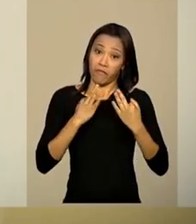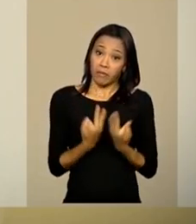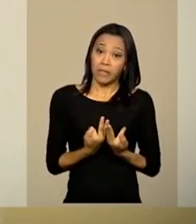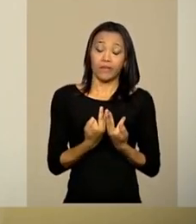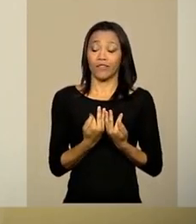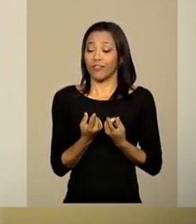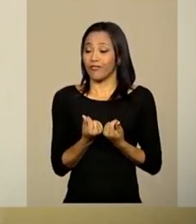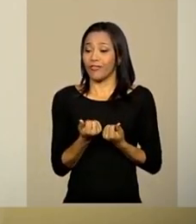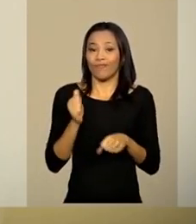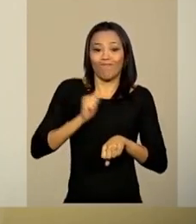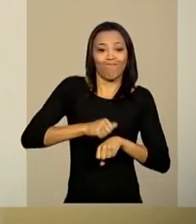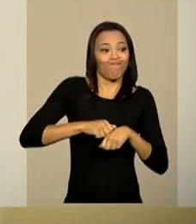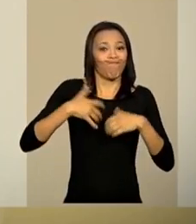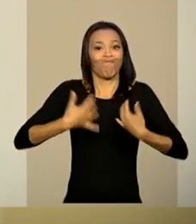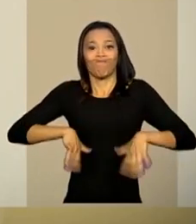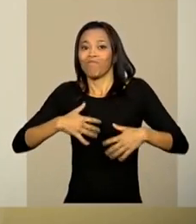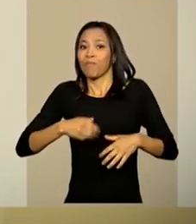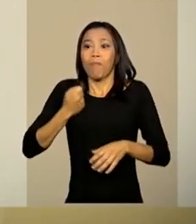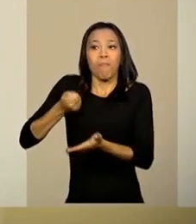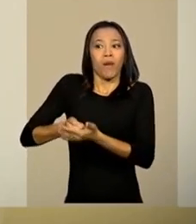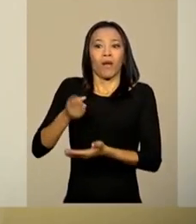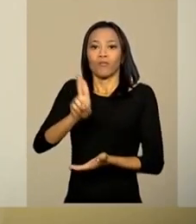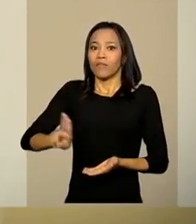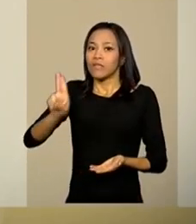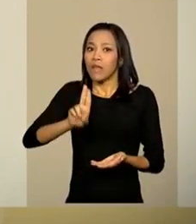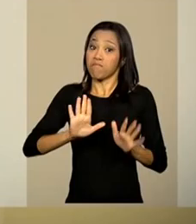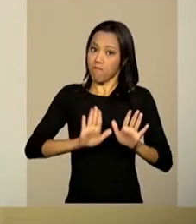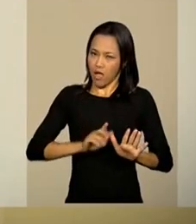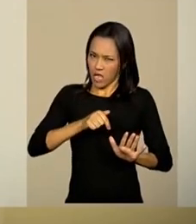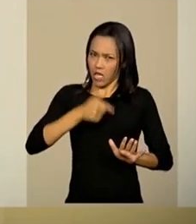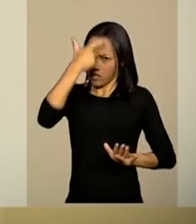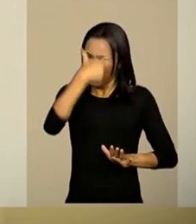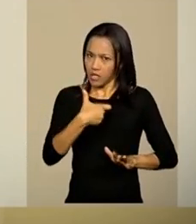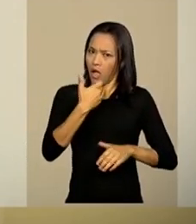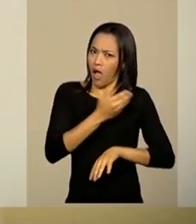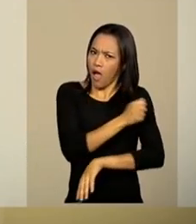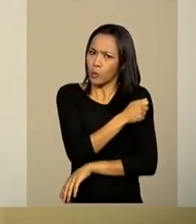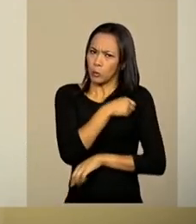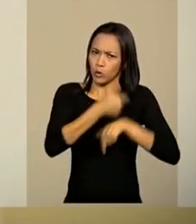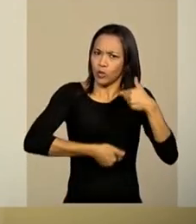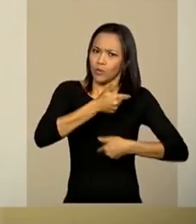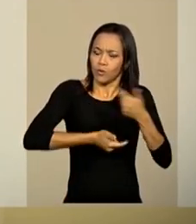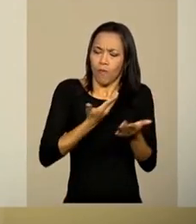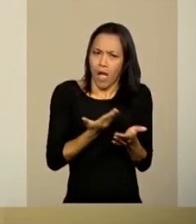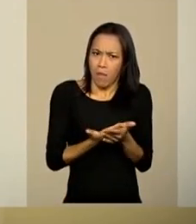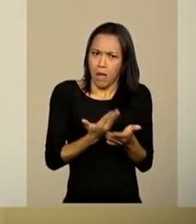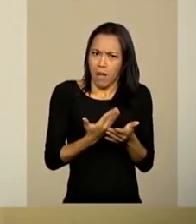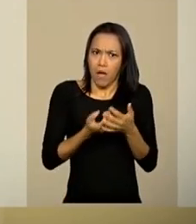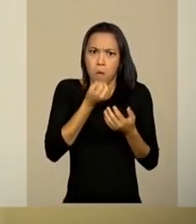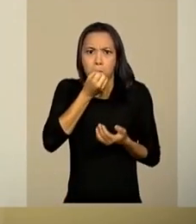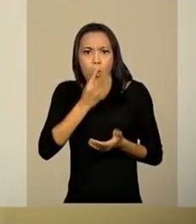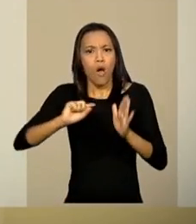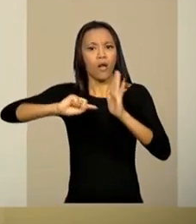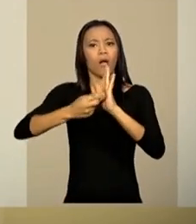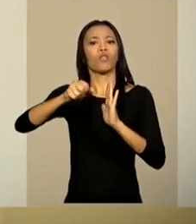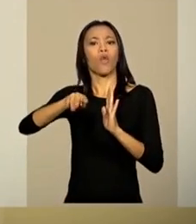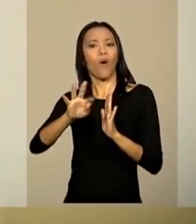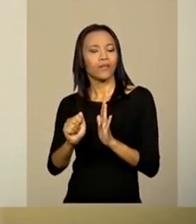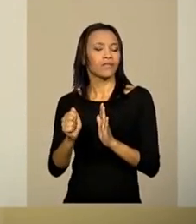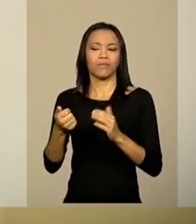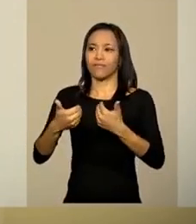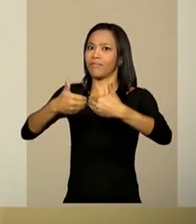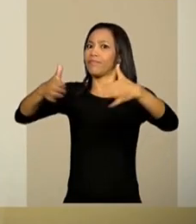sem recursos para pagar uma universidade. Mas se dedicou, se esforçou e teve uma boa nota no Enem, as portas se